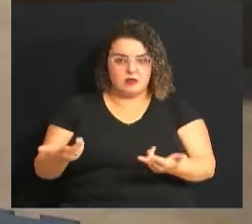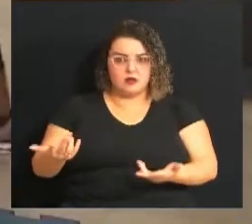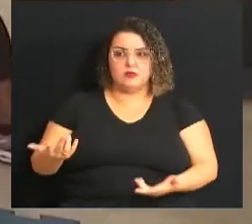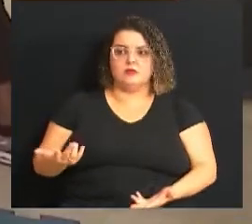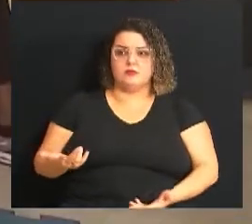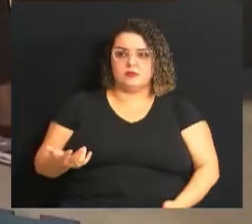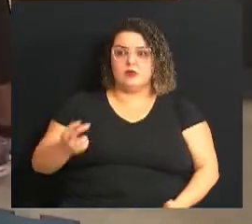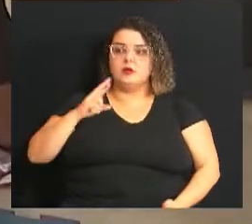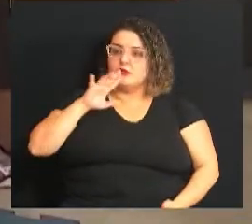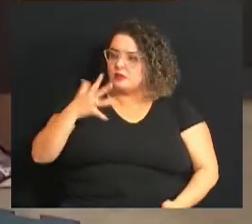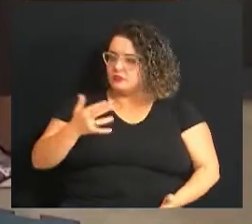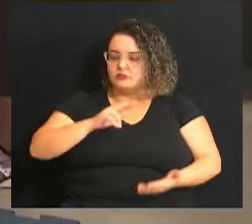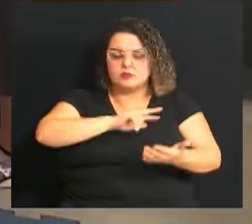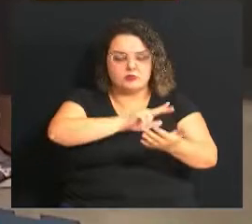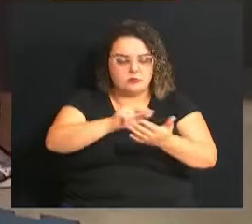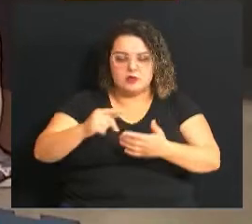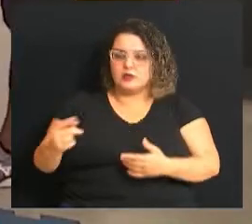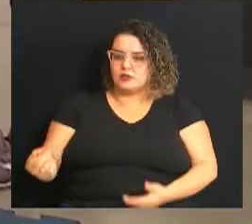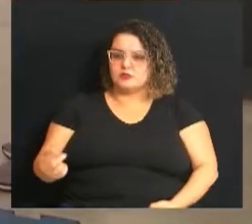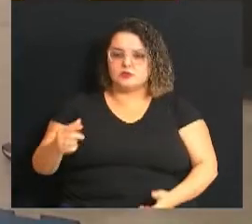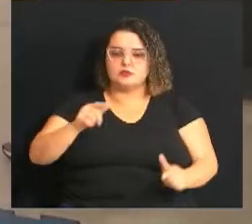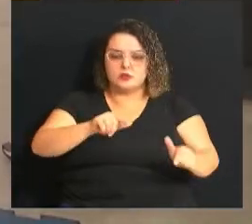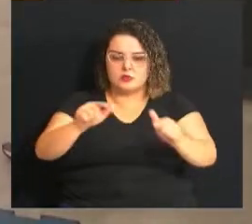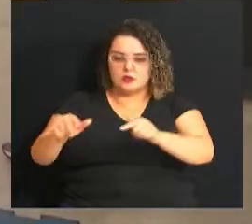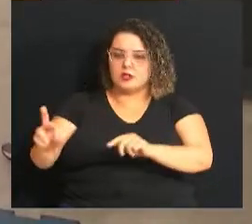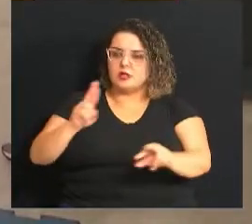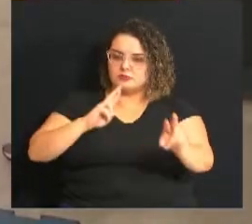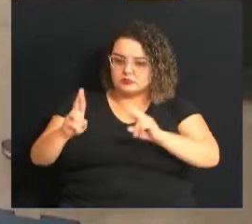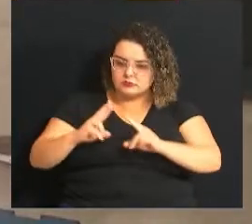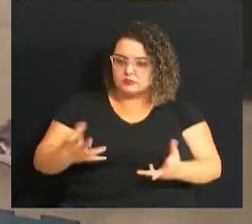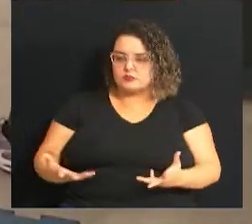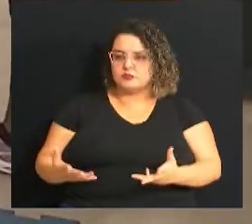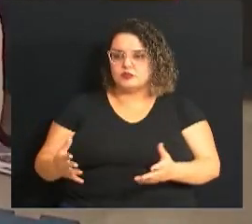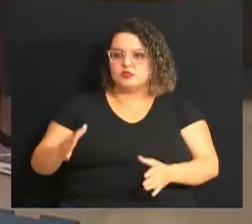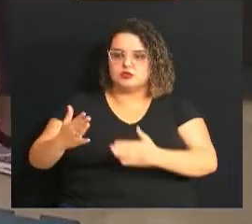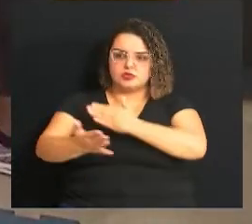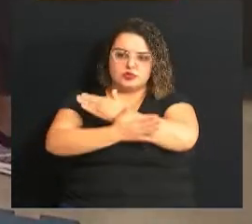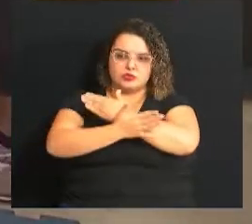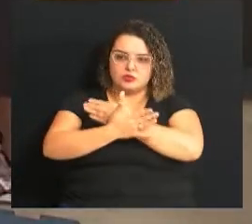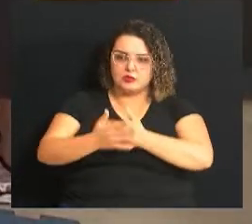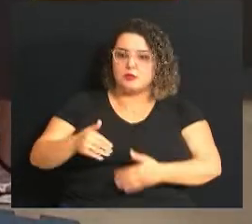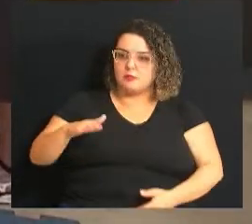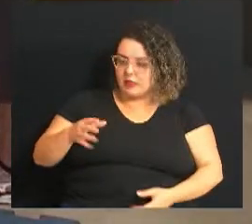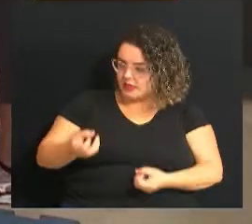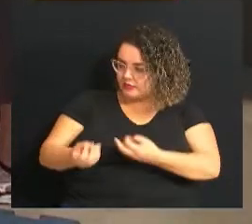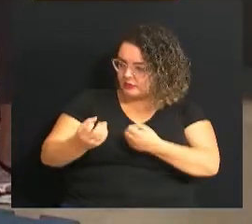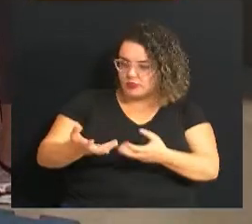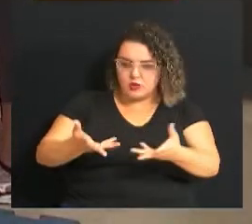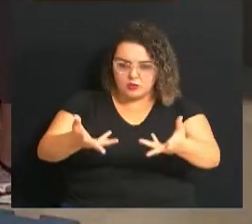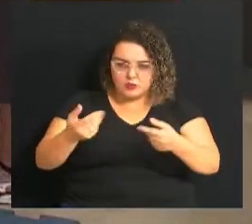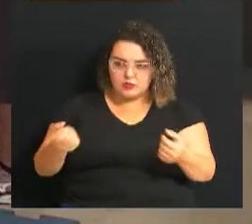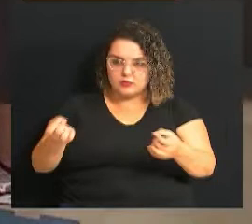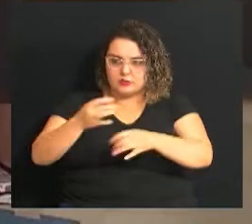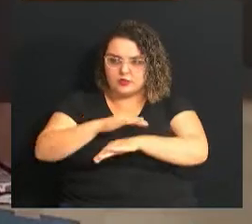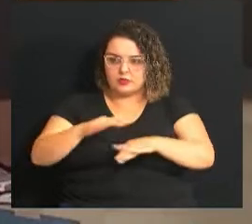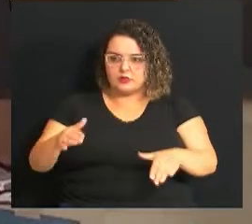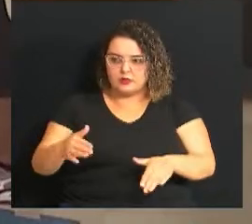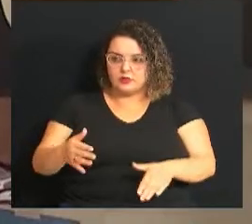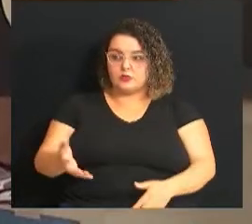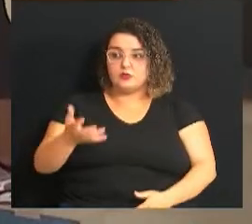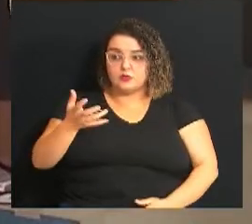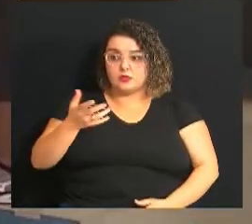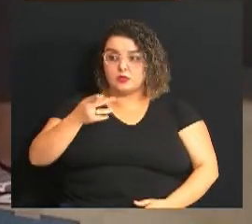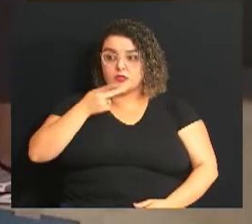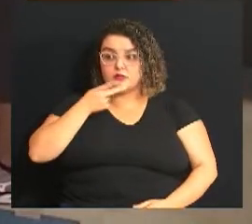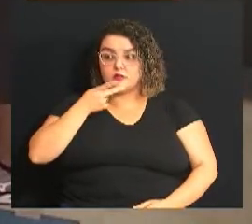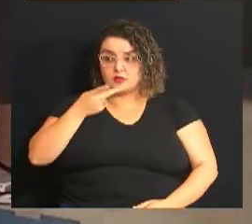vai vir de vários locais. Secretária, mais alguma informação, um convite à população para a gente encerrar? O que eu gostaria de dizer é